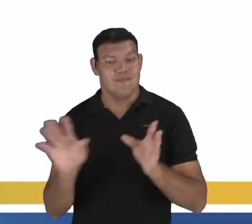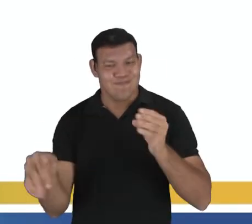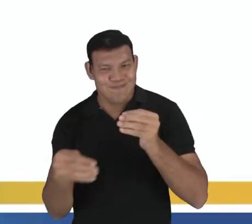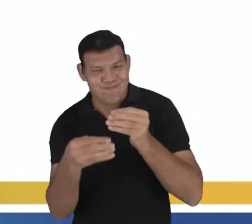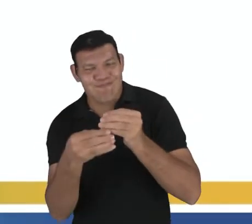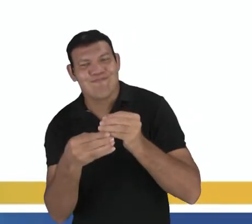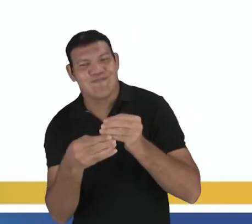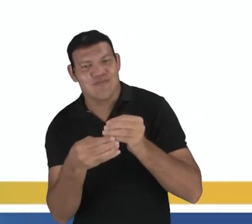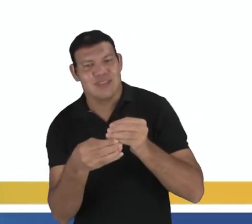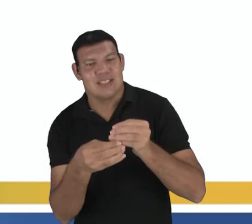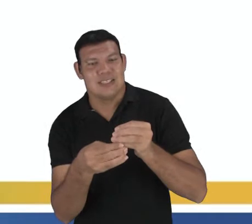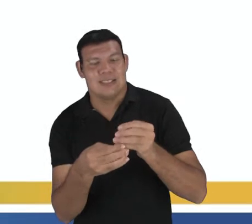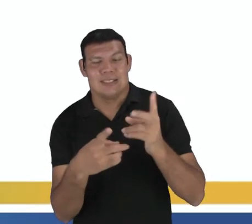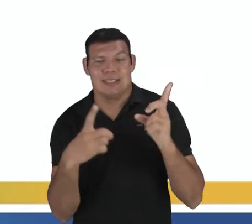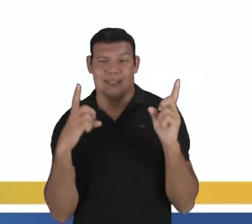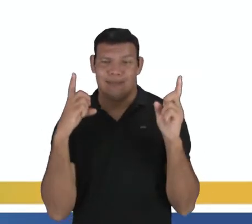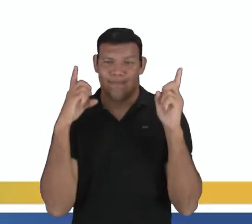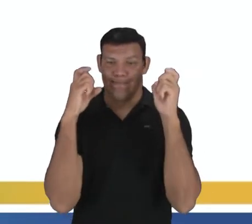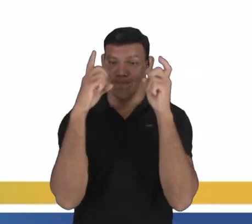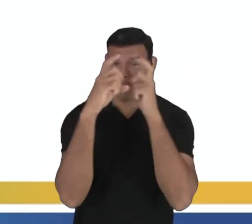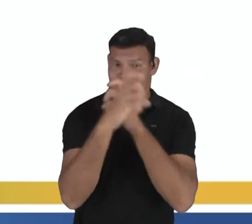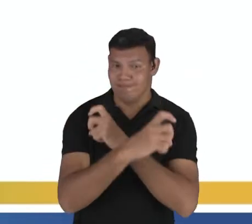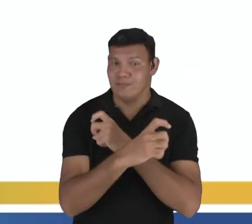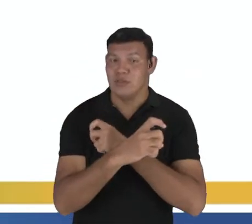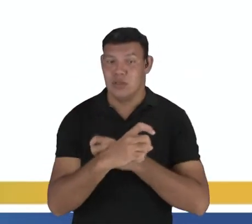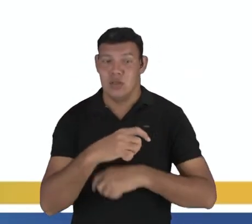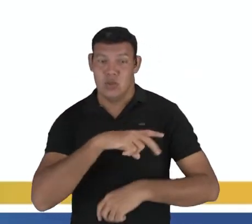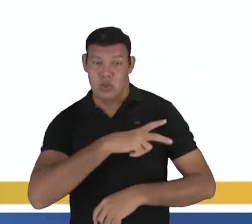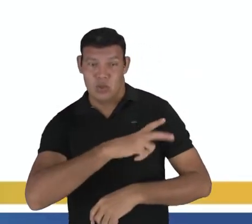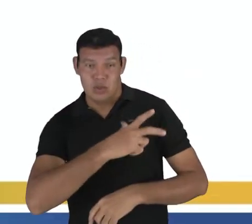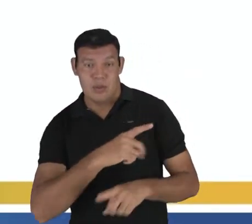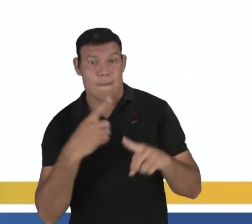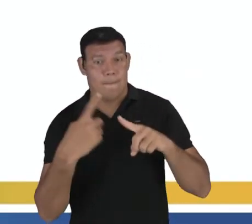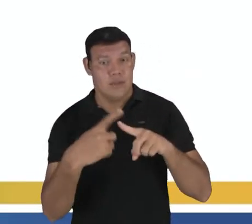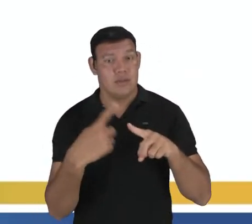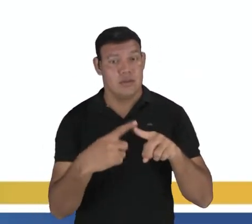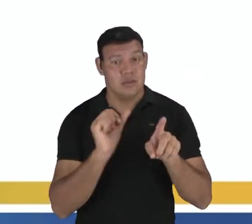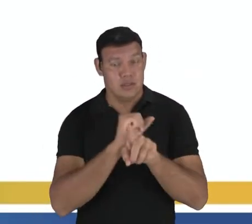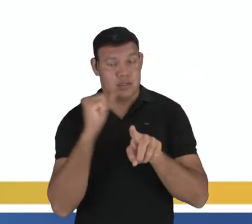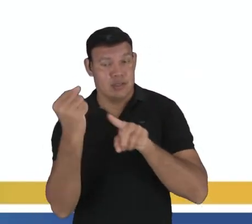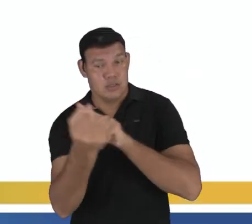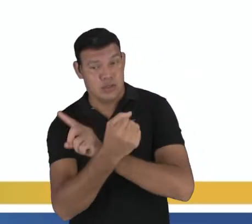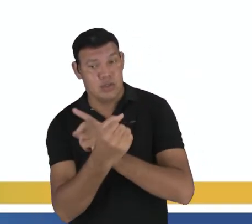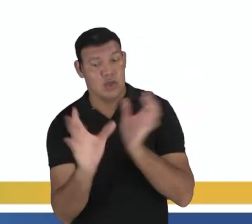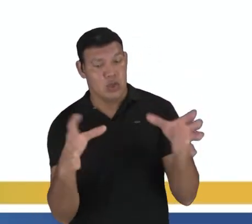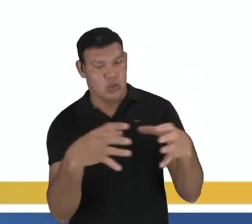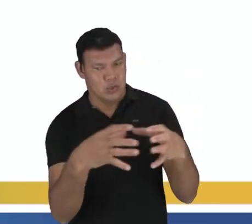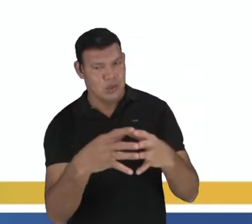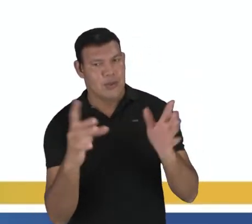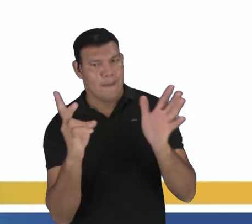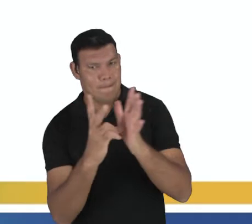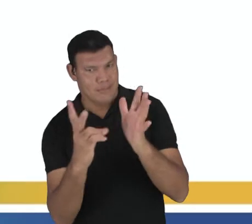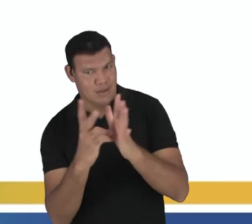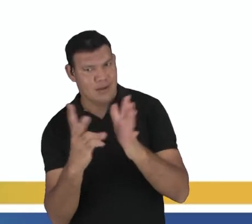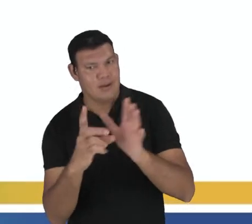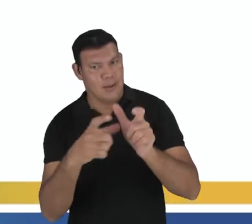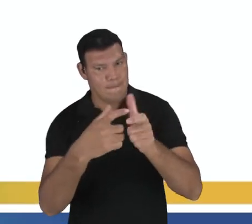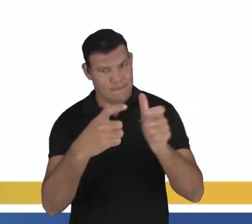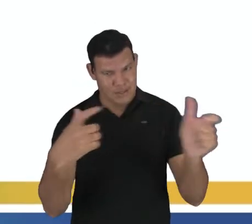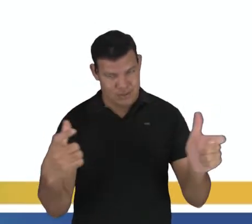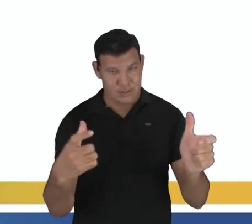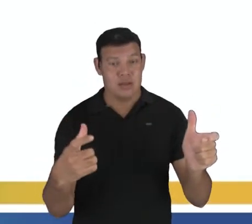ela foi um pouco assim complicada para os portugueses. Primeiro porque nas sociedades indígenas, a maior parte